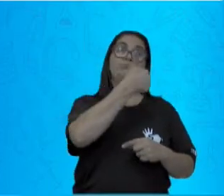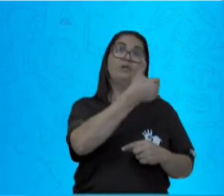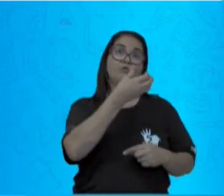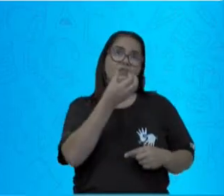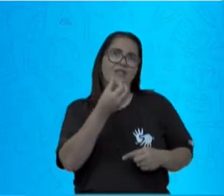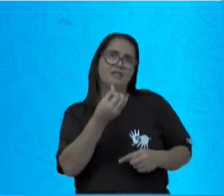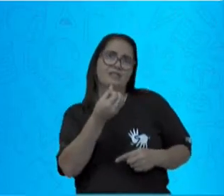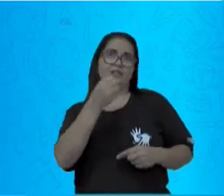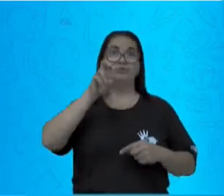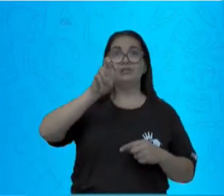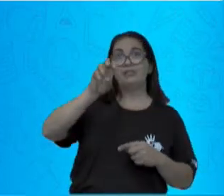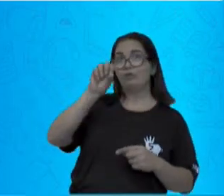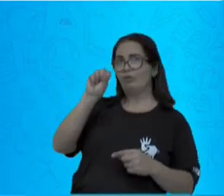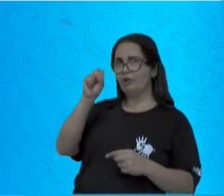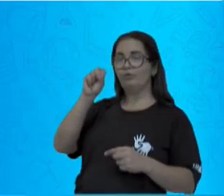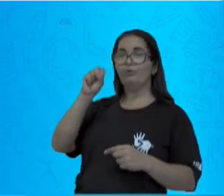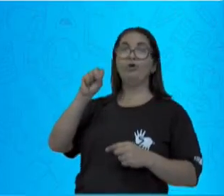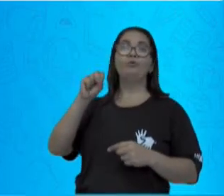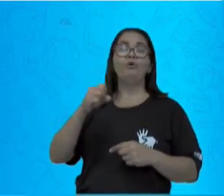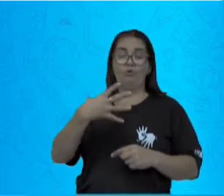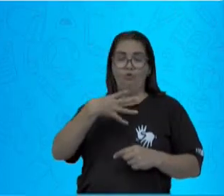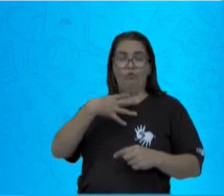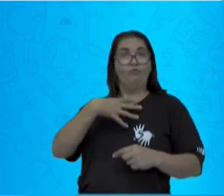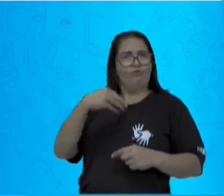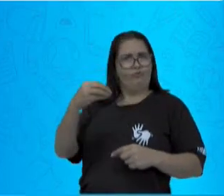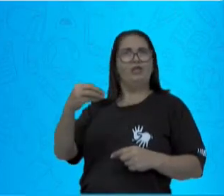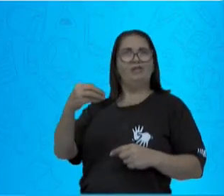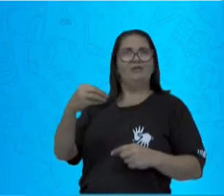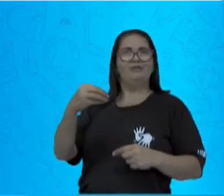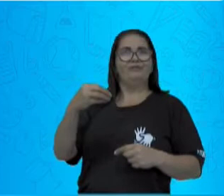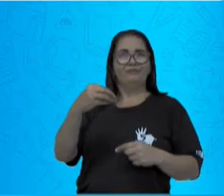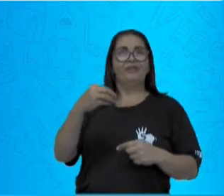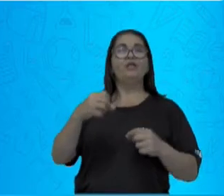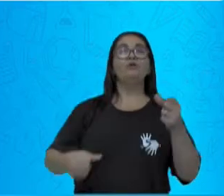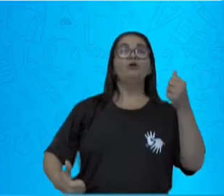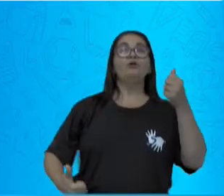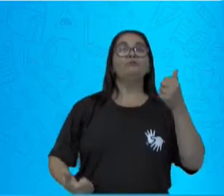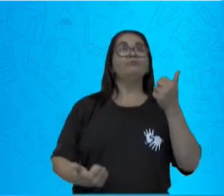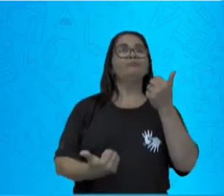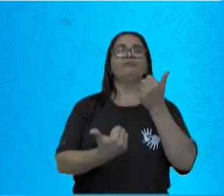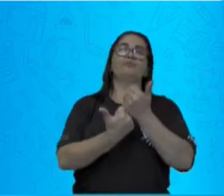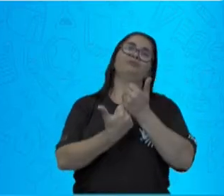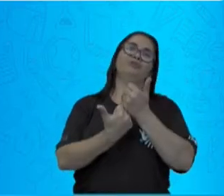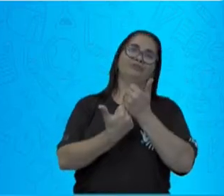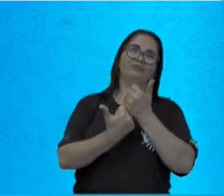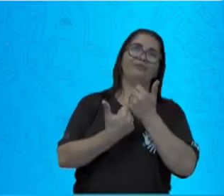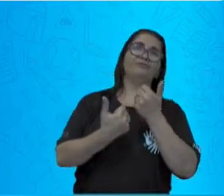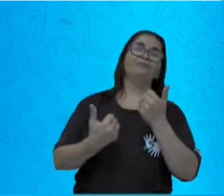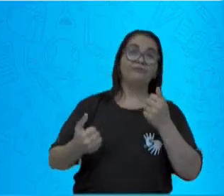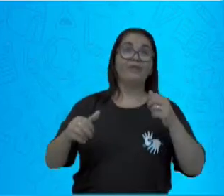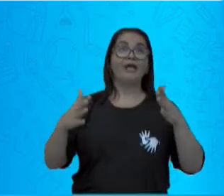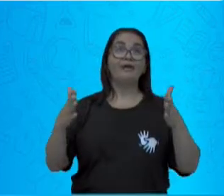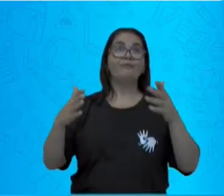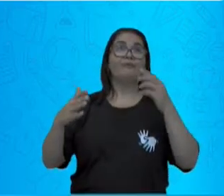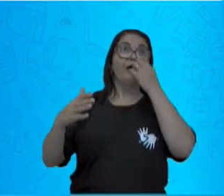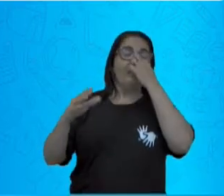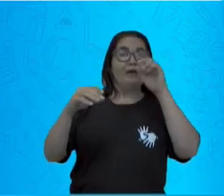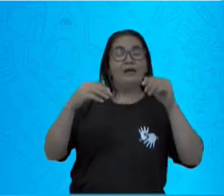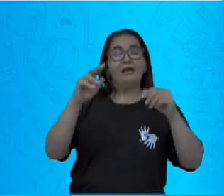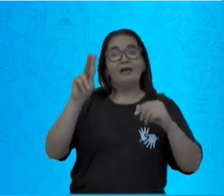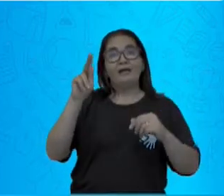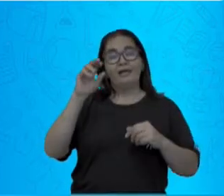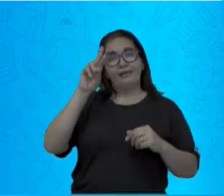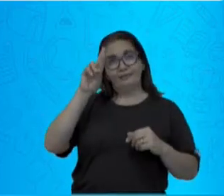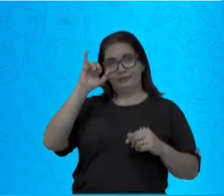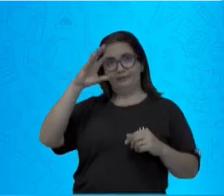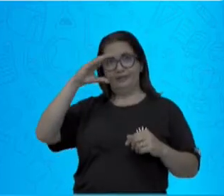1658, seu filho Ricardo entra no poder. Mas, infelizmente, Ricardo não tinha a mesma habilidade do